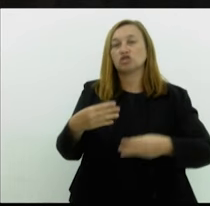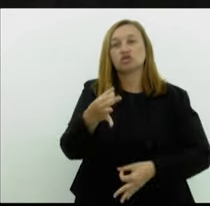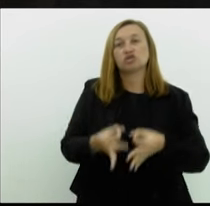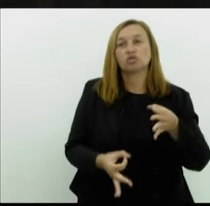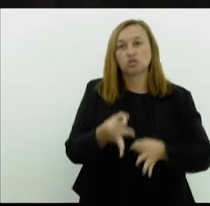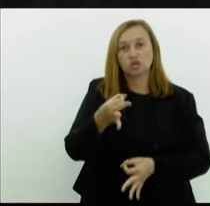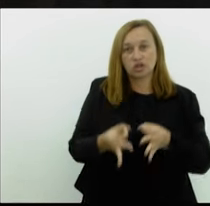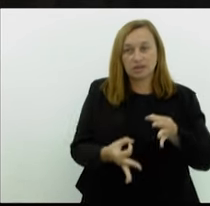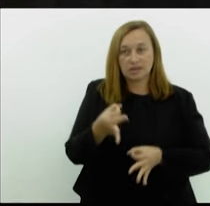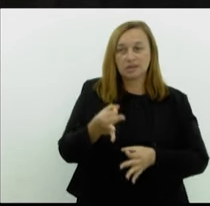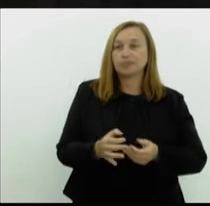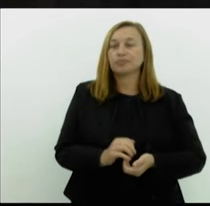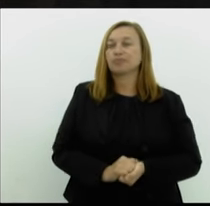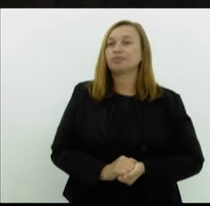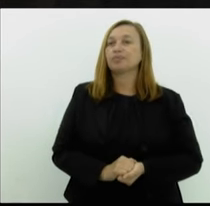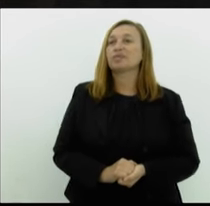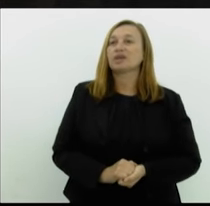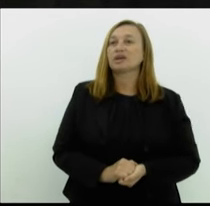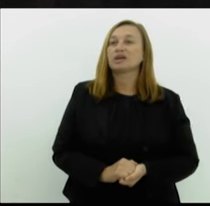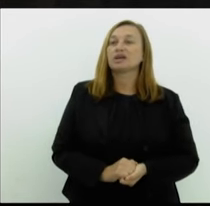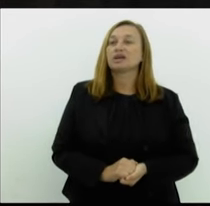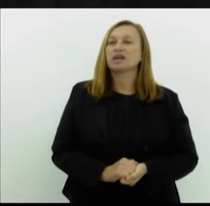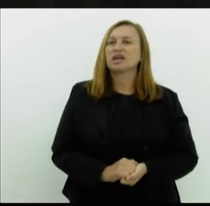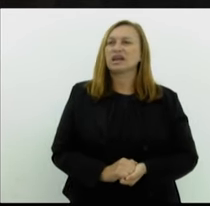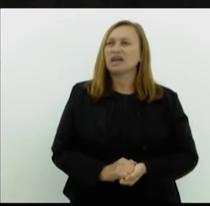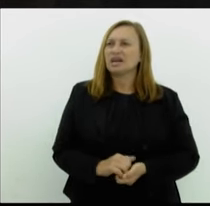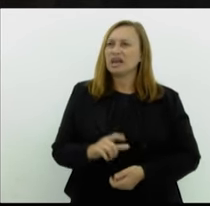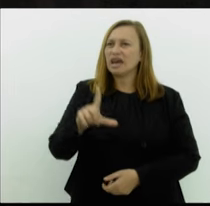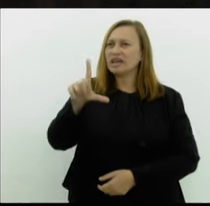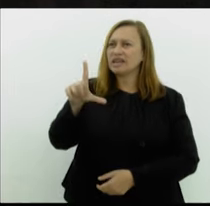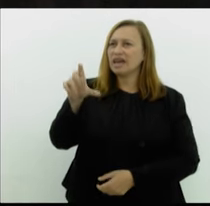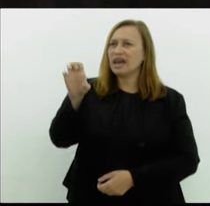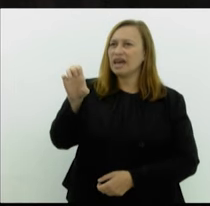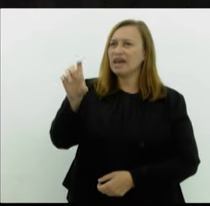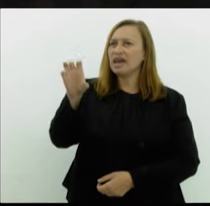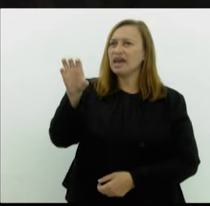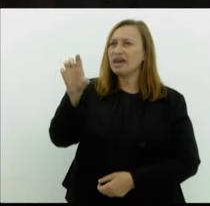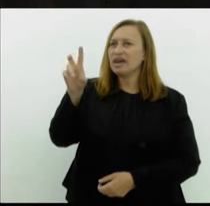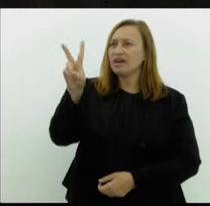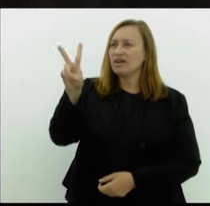Justiça, ministro Lewandowski,